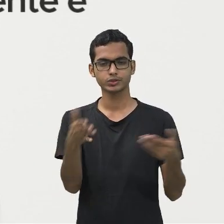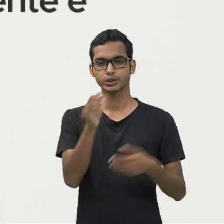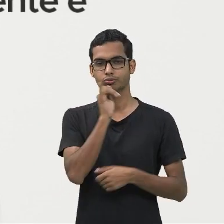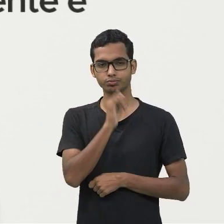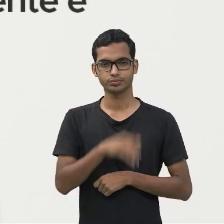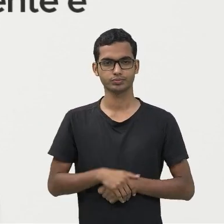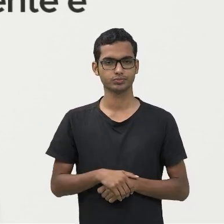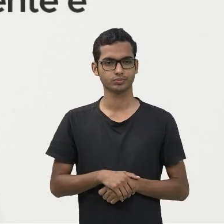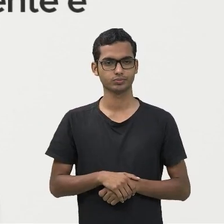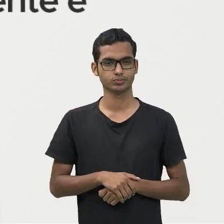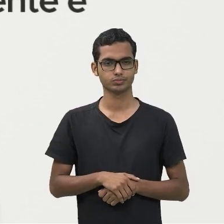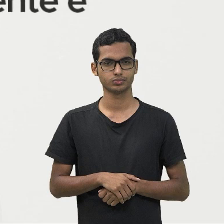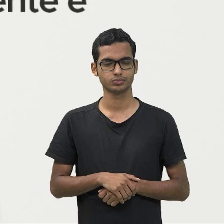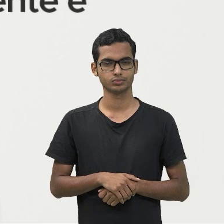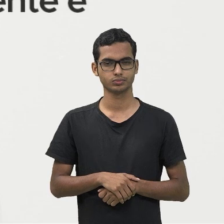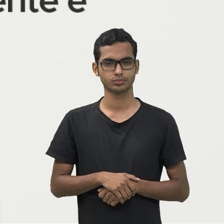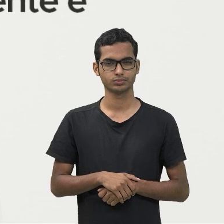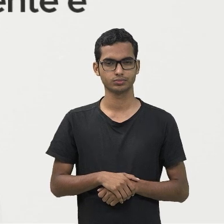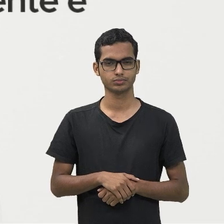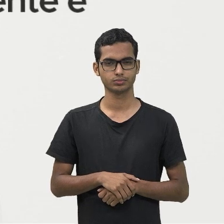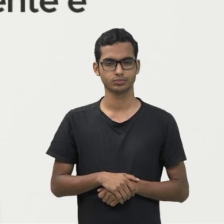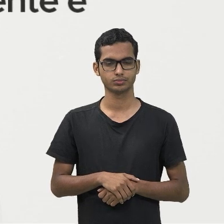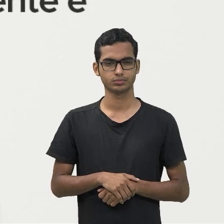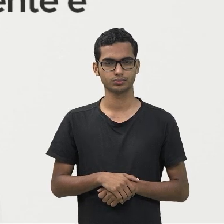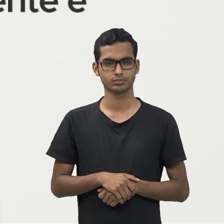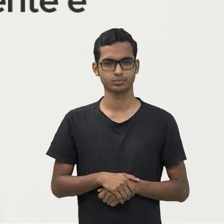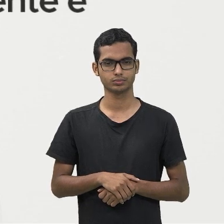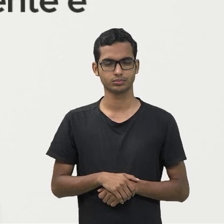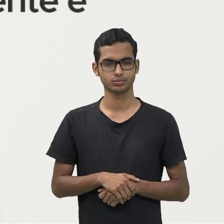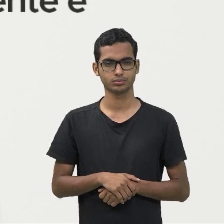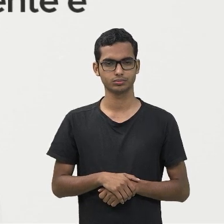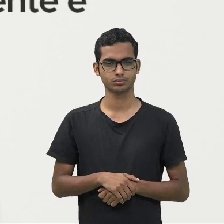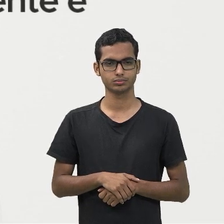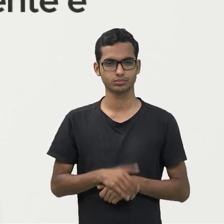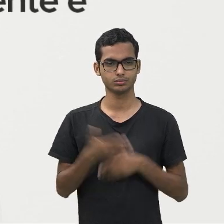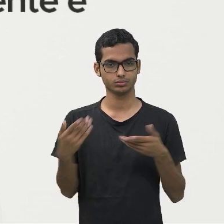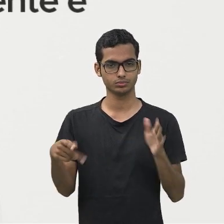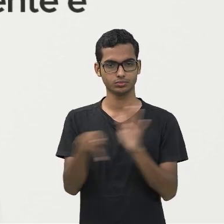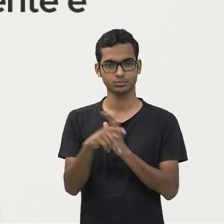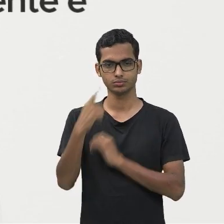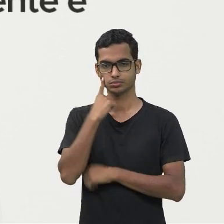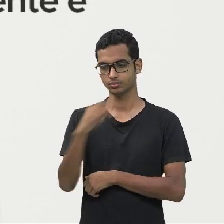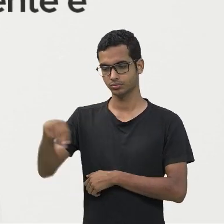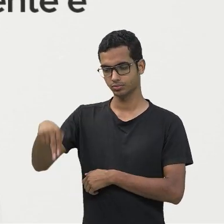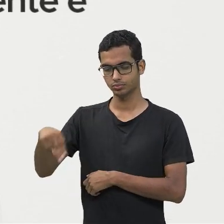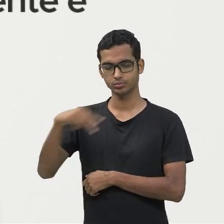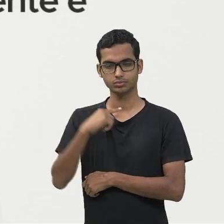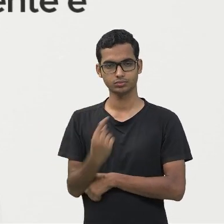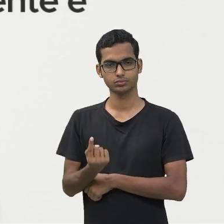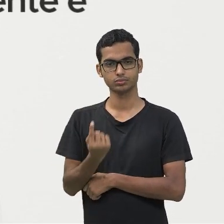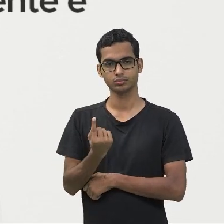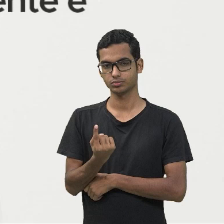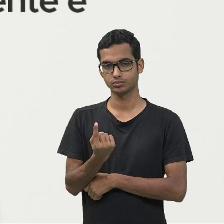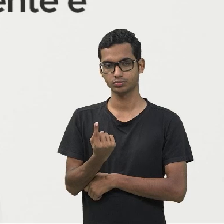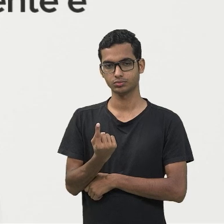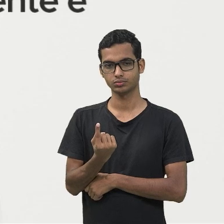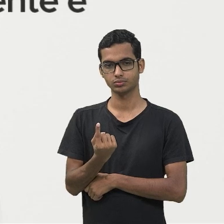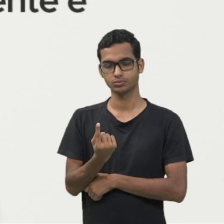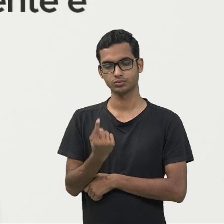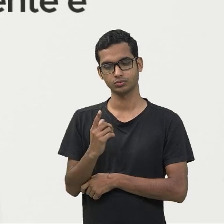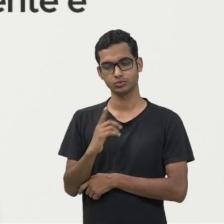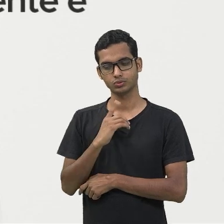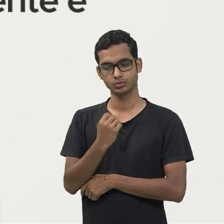quando meu n, ó, for 1, certo? Meu número par correspondente a ele é o 2.